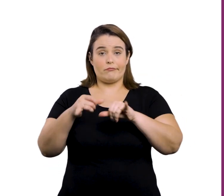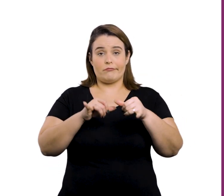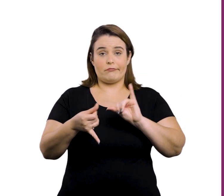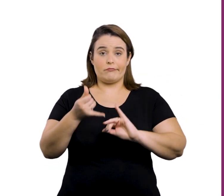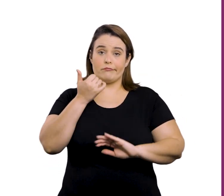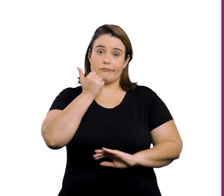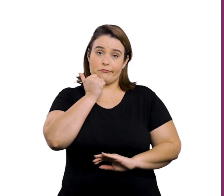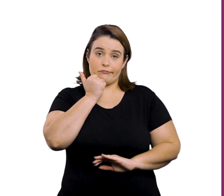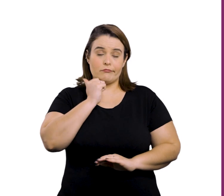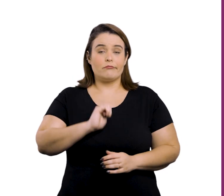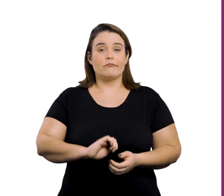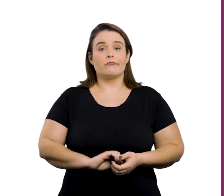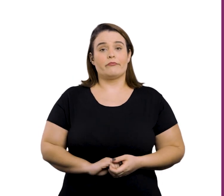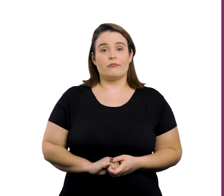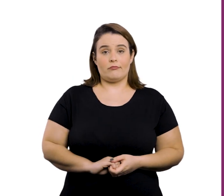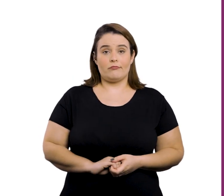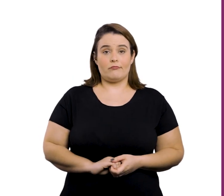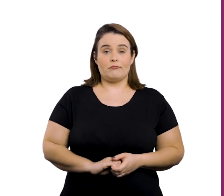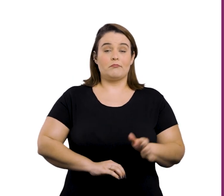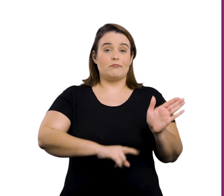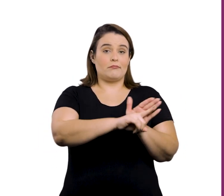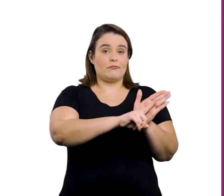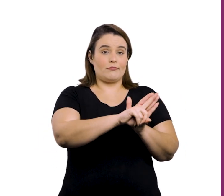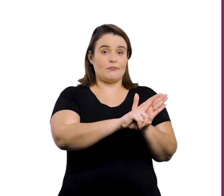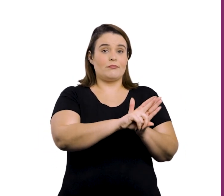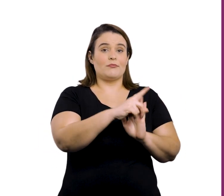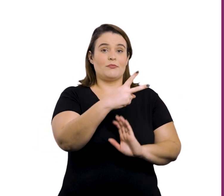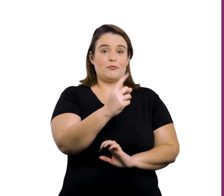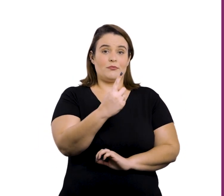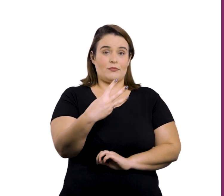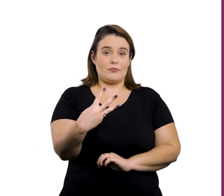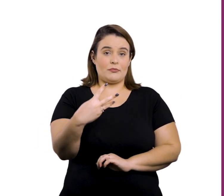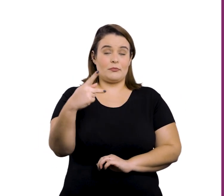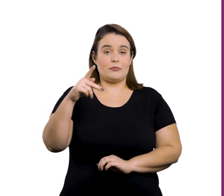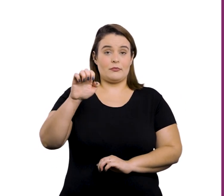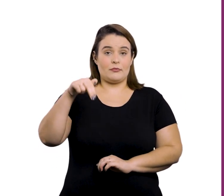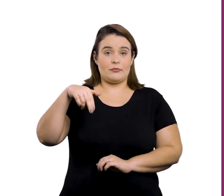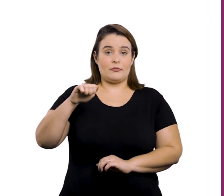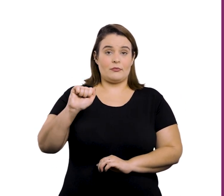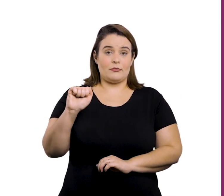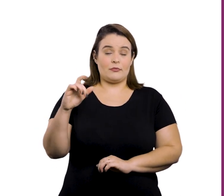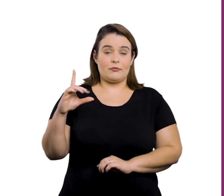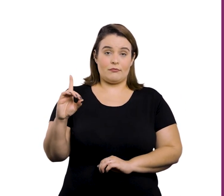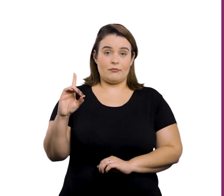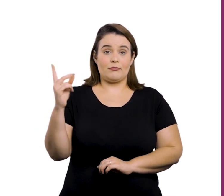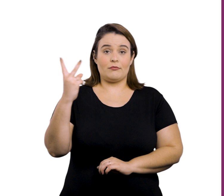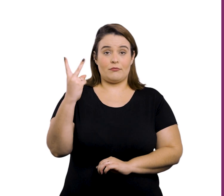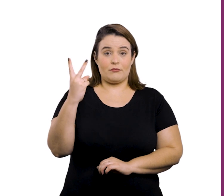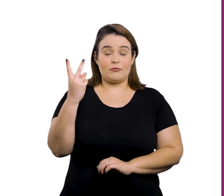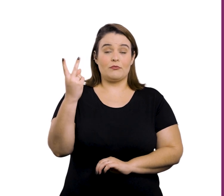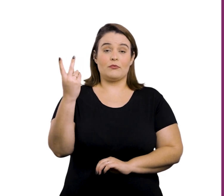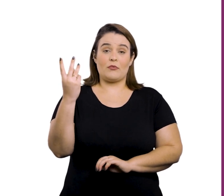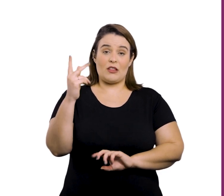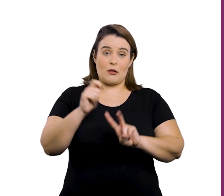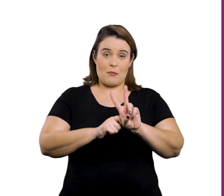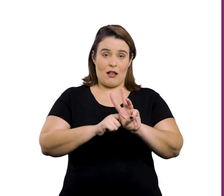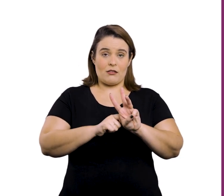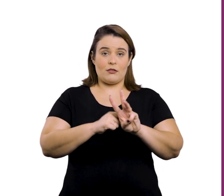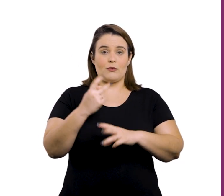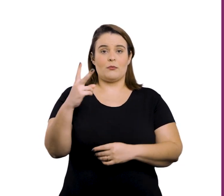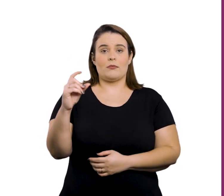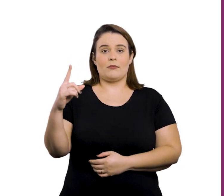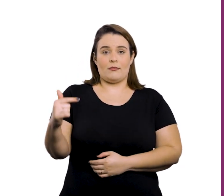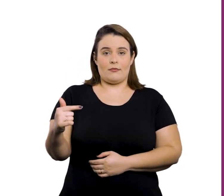56,6% sem laboratório de ciências. RAIS 2013, PNAD contínua, segundo trimestre 2017,